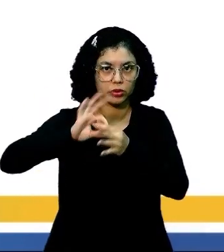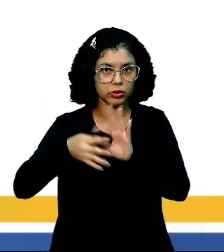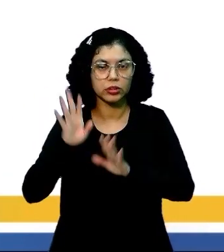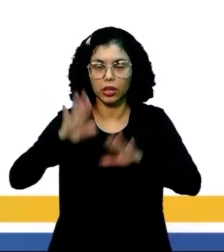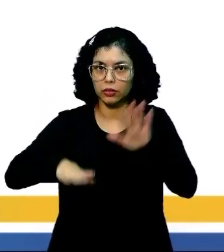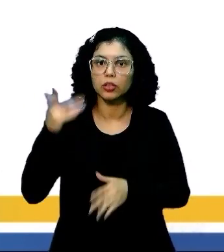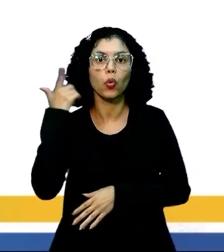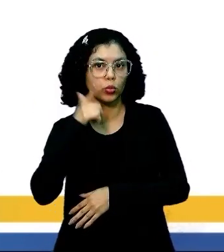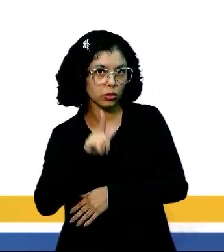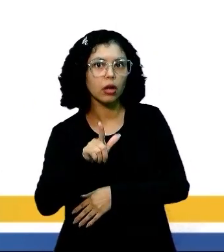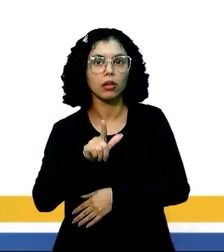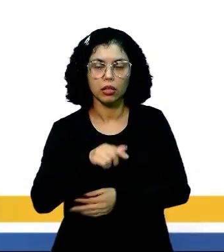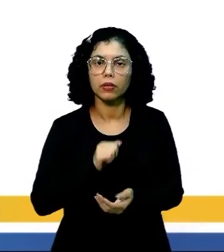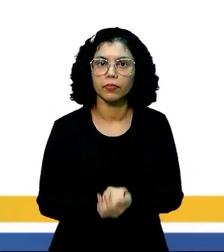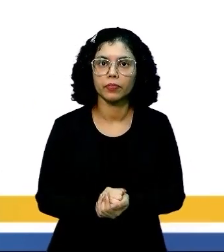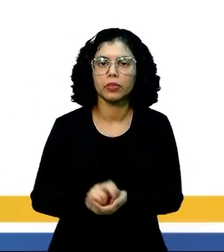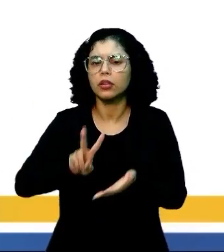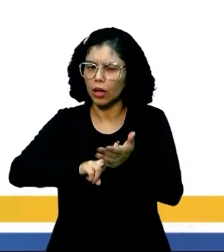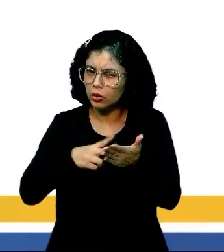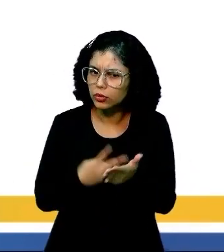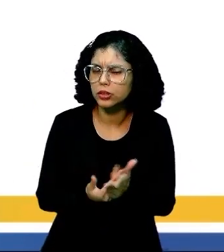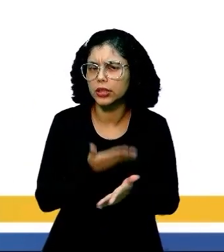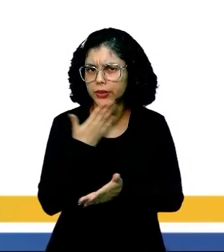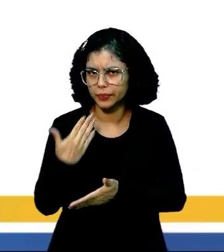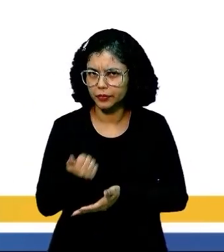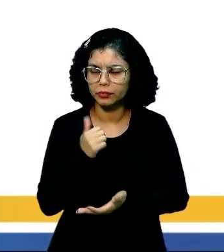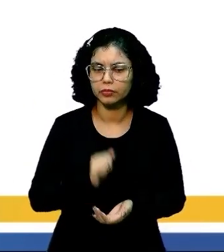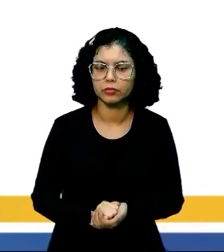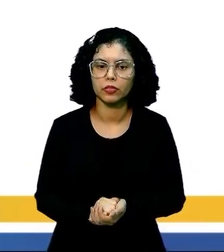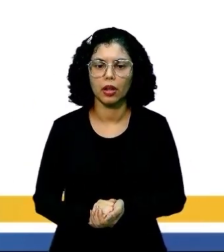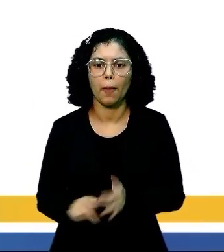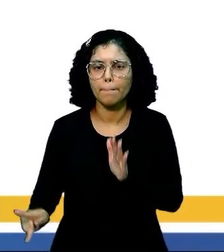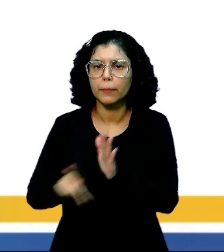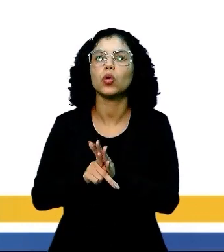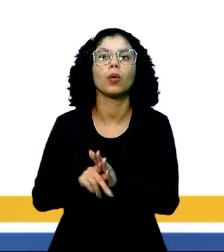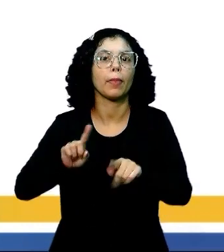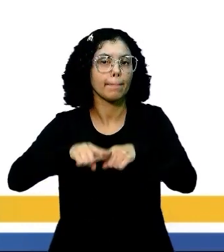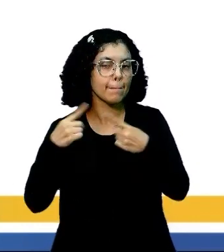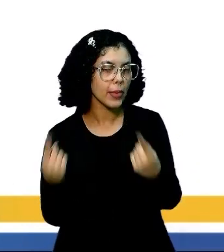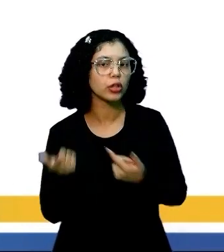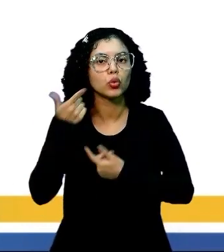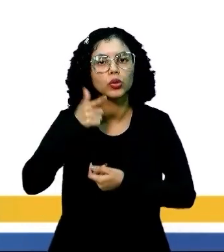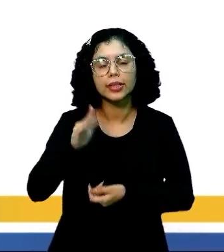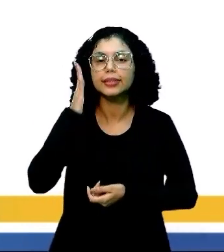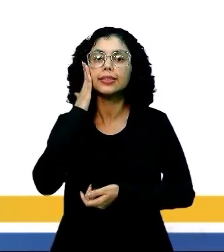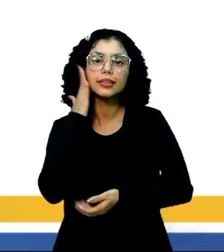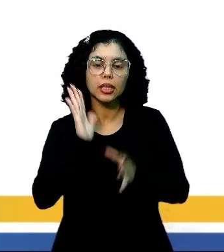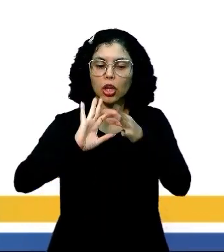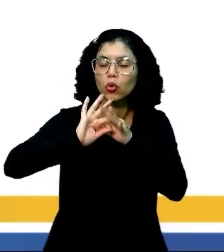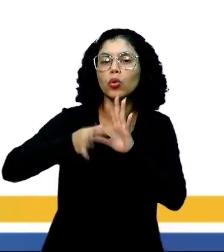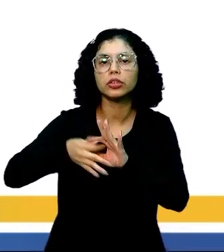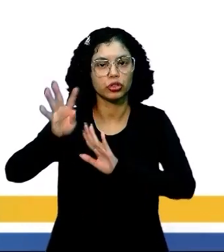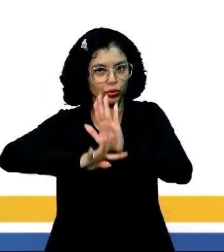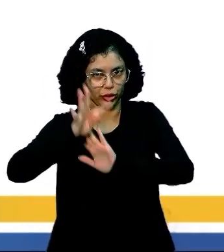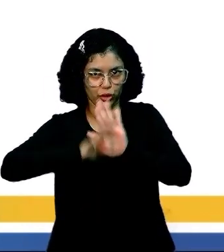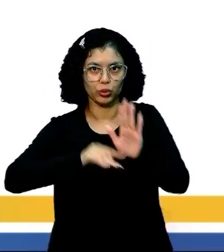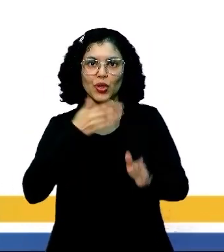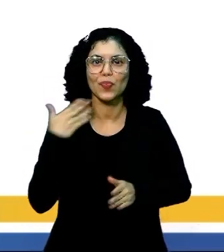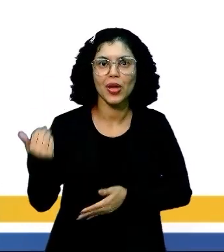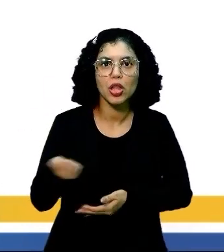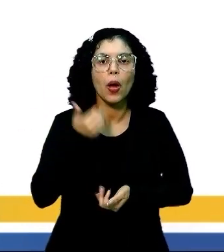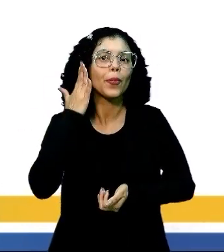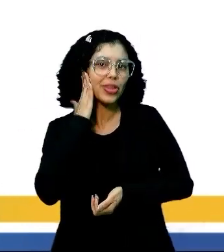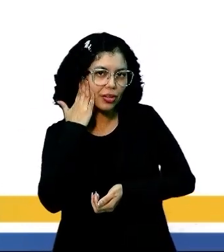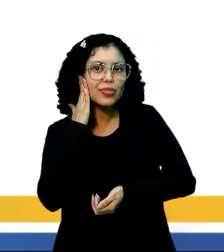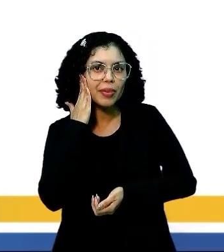gente consegue meio que traduzir, né? Às vezes não a tradução literal, mas uma tradução contextual, né? Dentro daquele